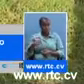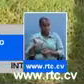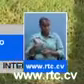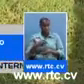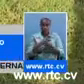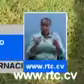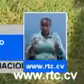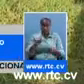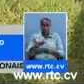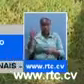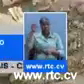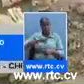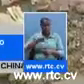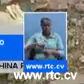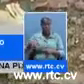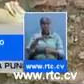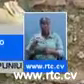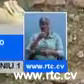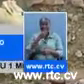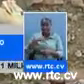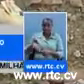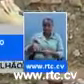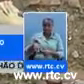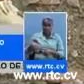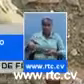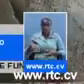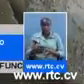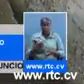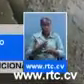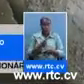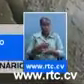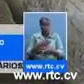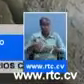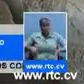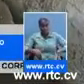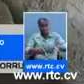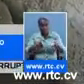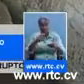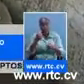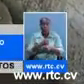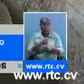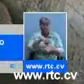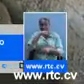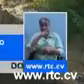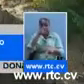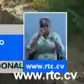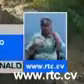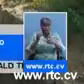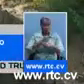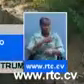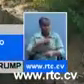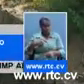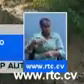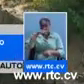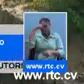para piorar a situação, o lixo e a vegetação na vala tornam o trabalho dos agentes de saúde mais difícil. A Câmara